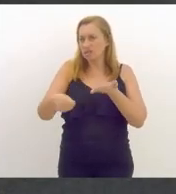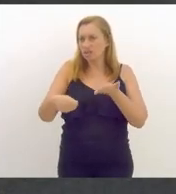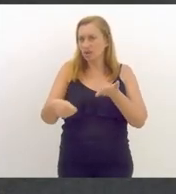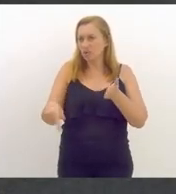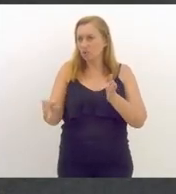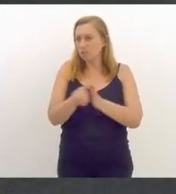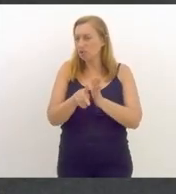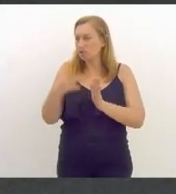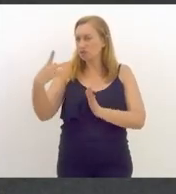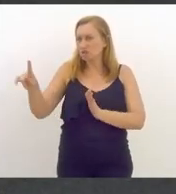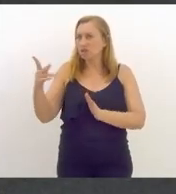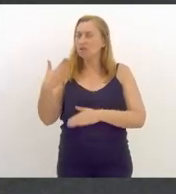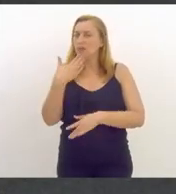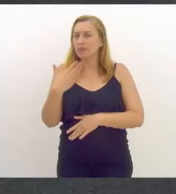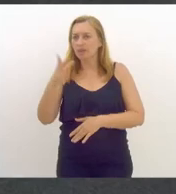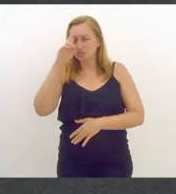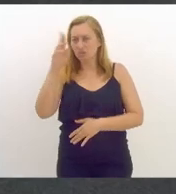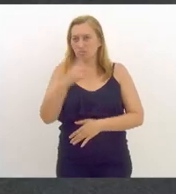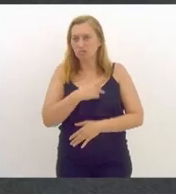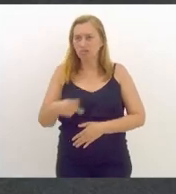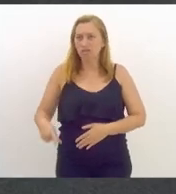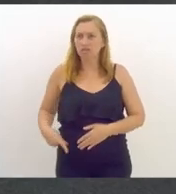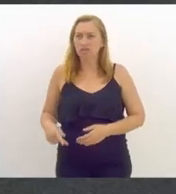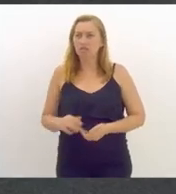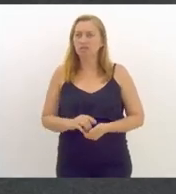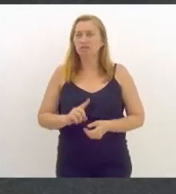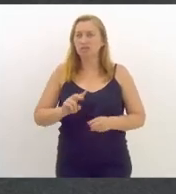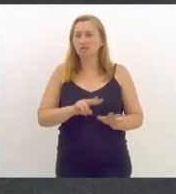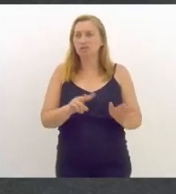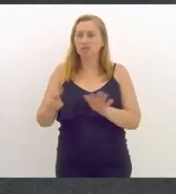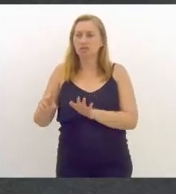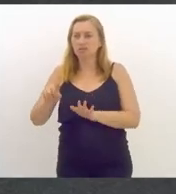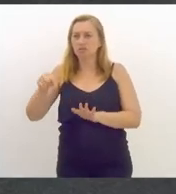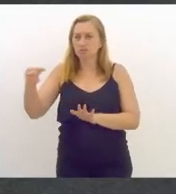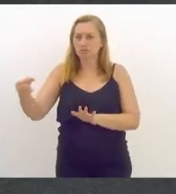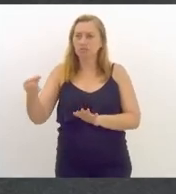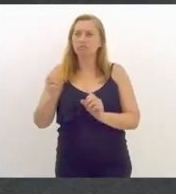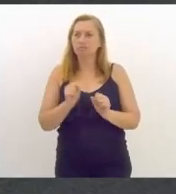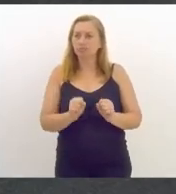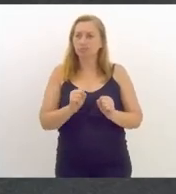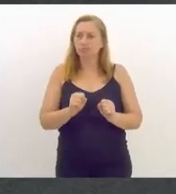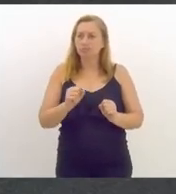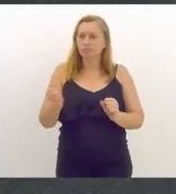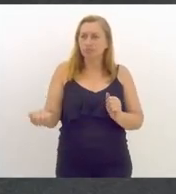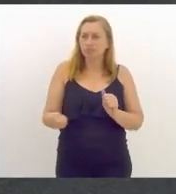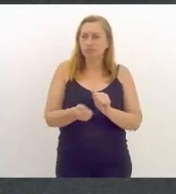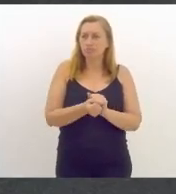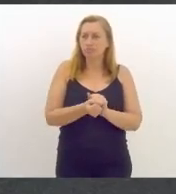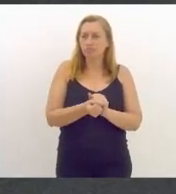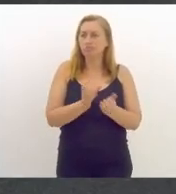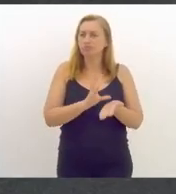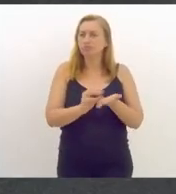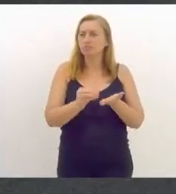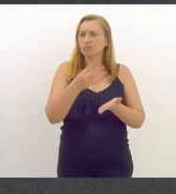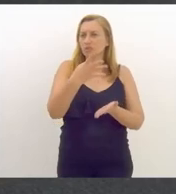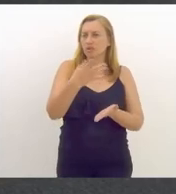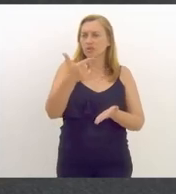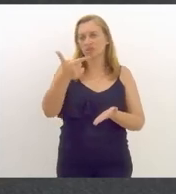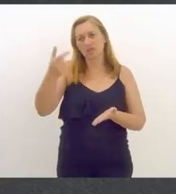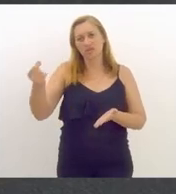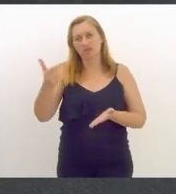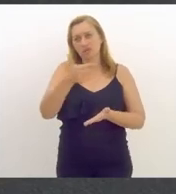e queria pedir a vossa excelência se na semana que vem é poderia colocar esse projeto na pauta que é o 420